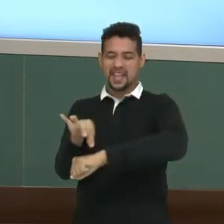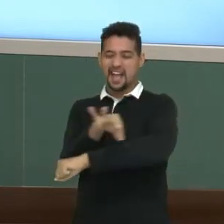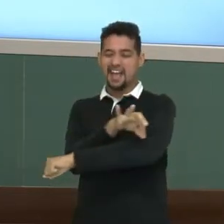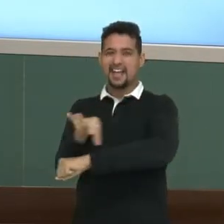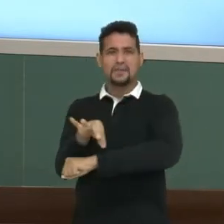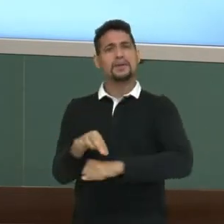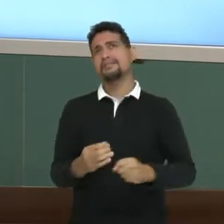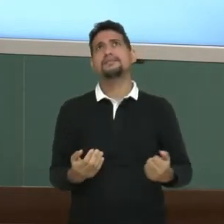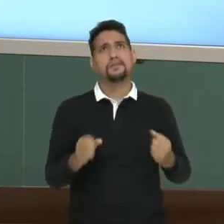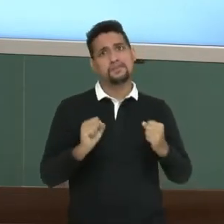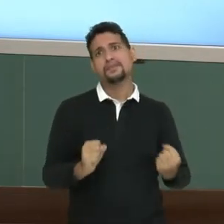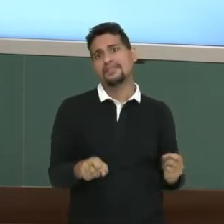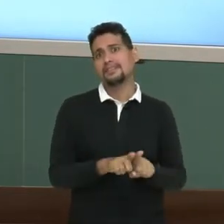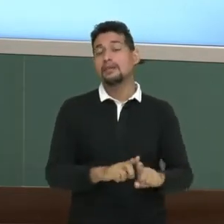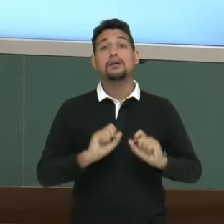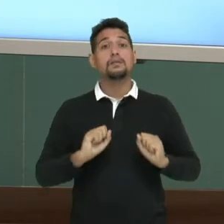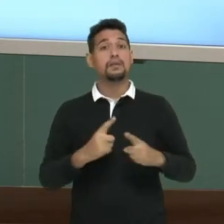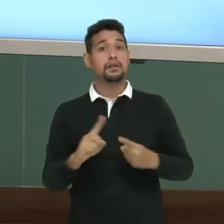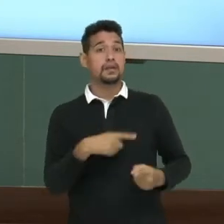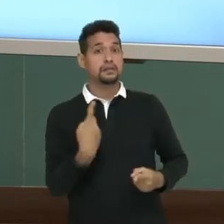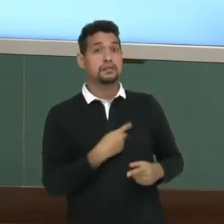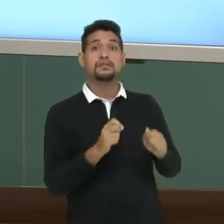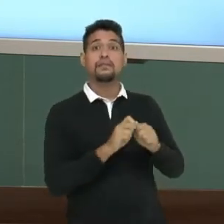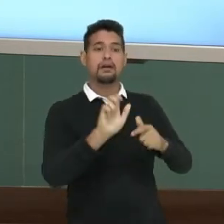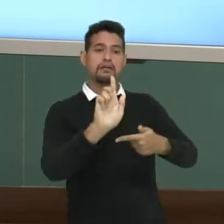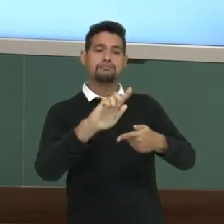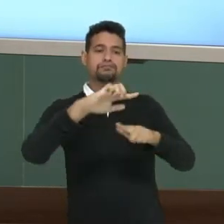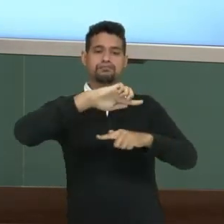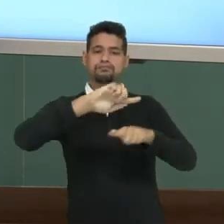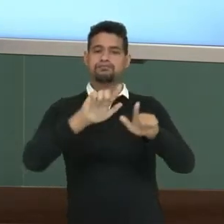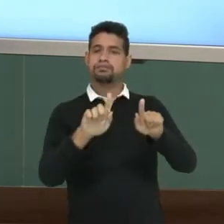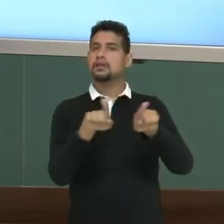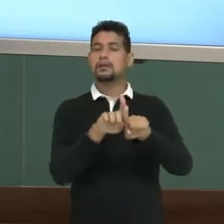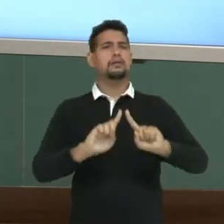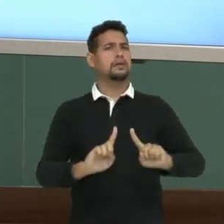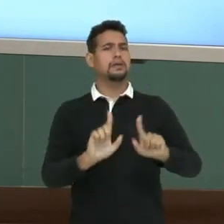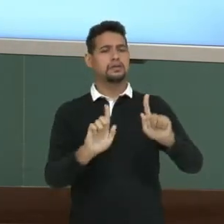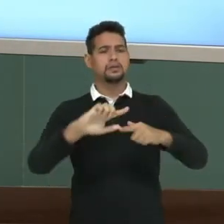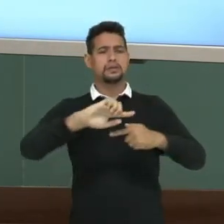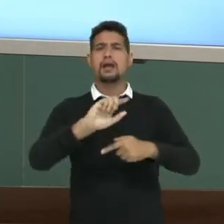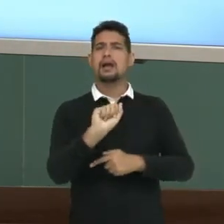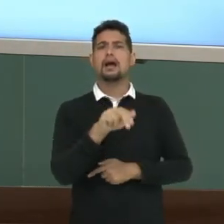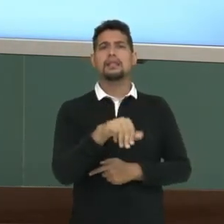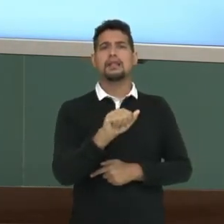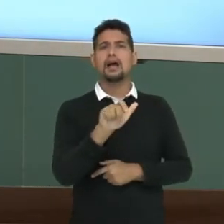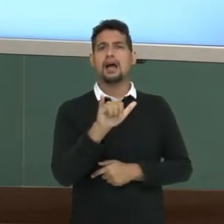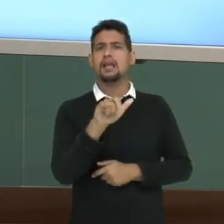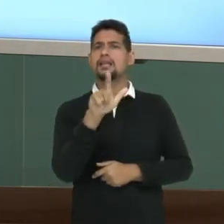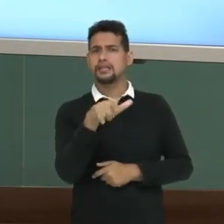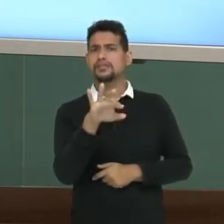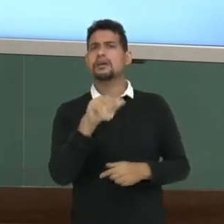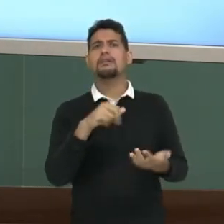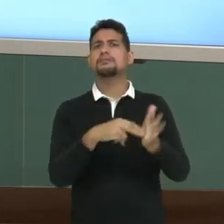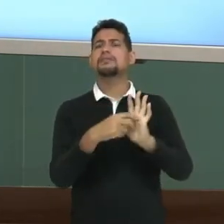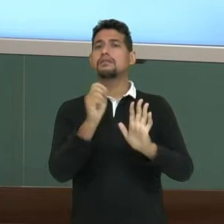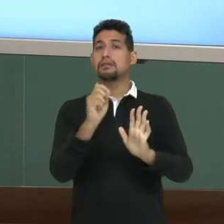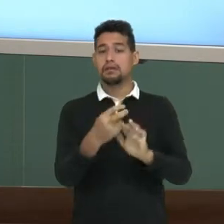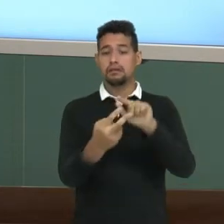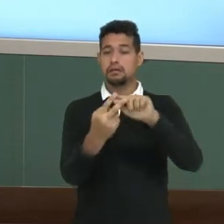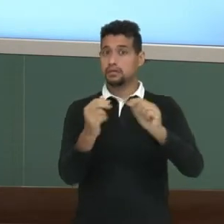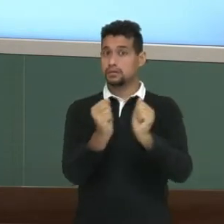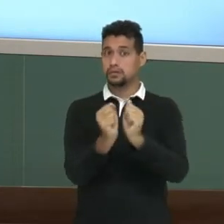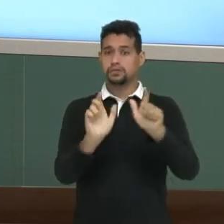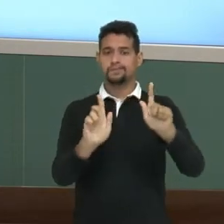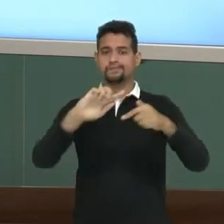ser disso. Porque daí a gente está resolvendo geometricamente, mas a geometria analítica, eu já falei, é o quê? A junção da